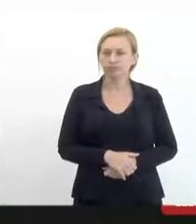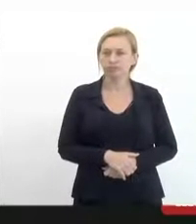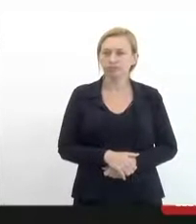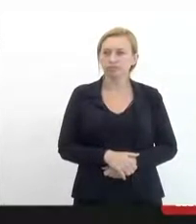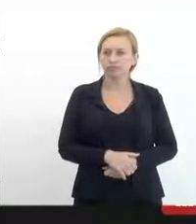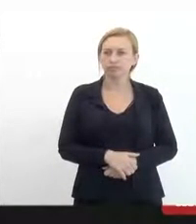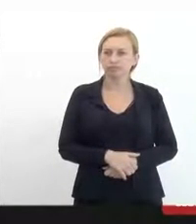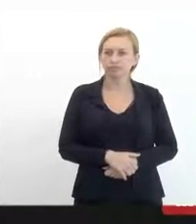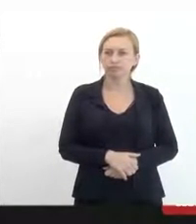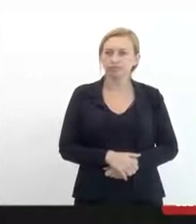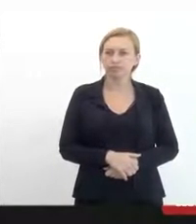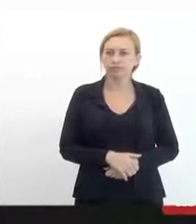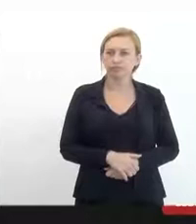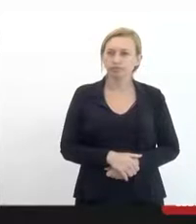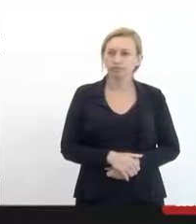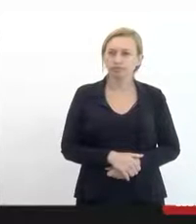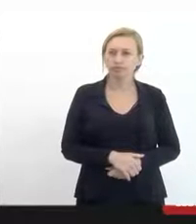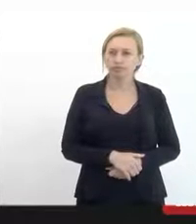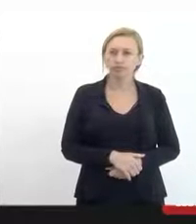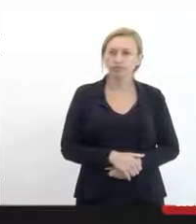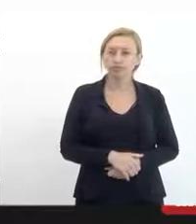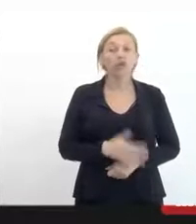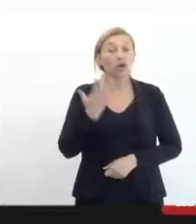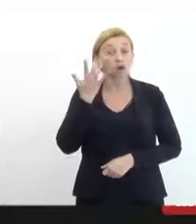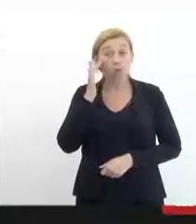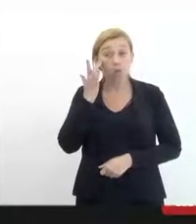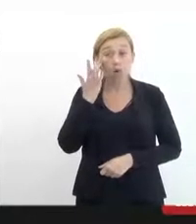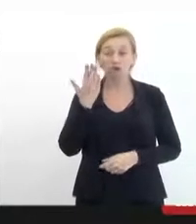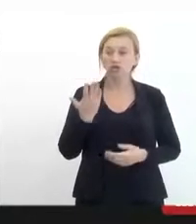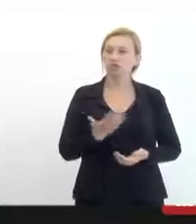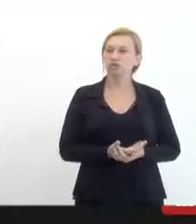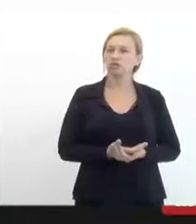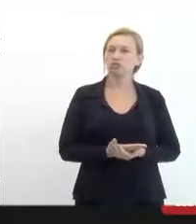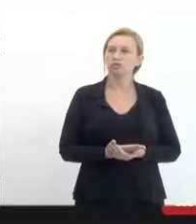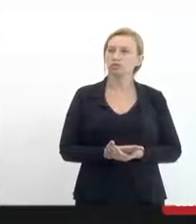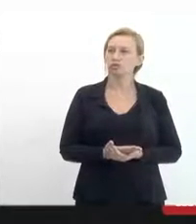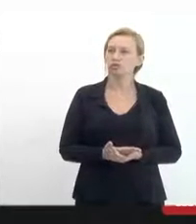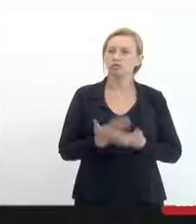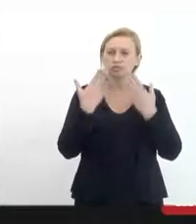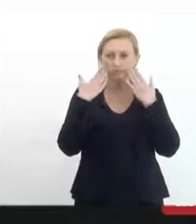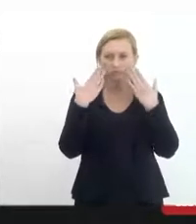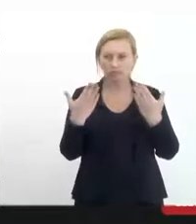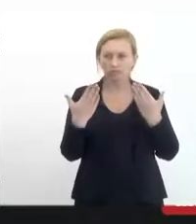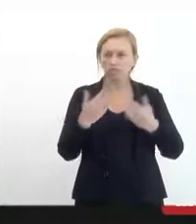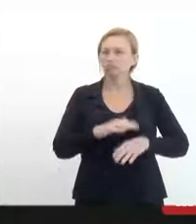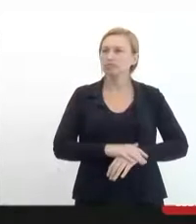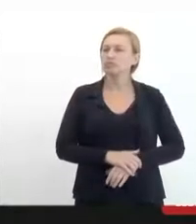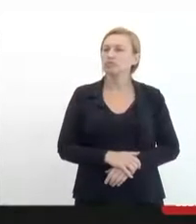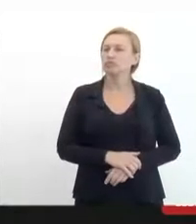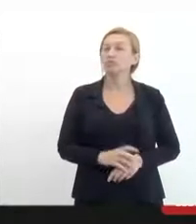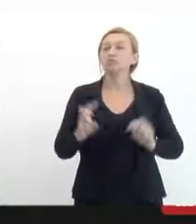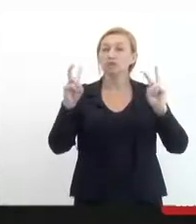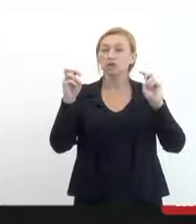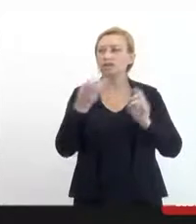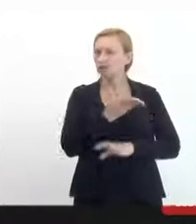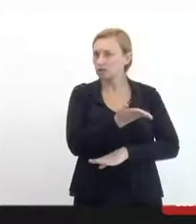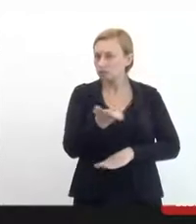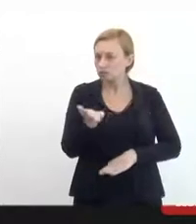acho que em termos de exposição, são essas as questões.